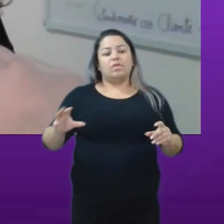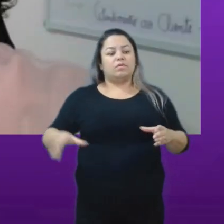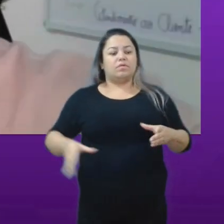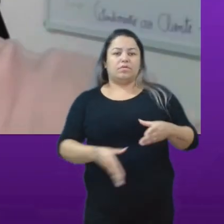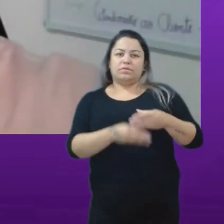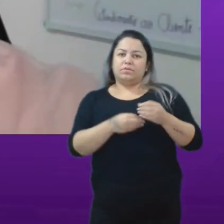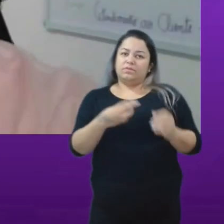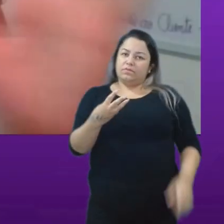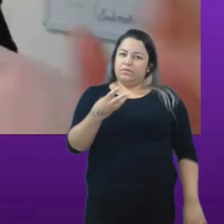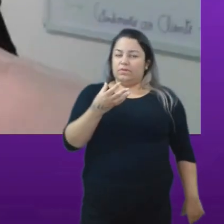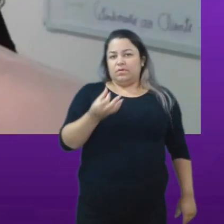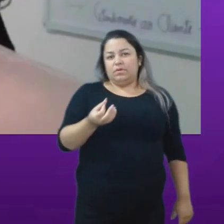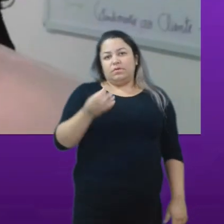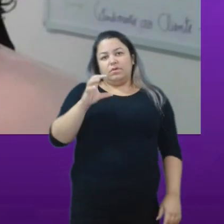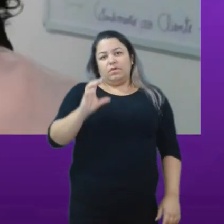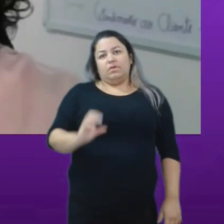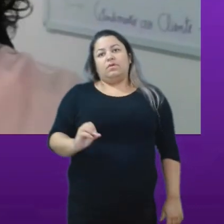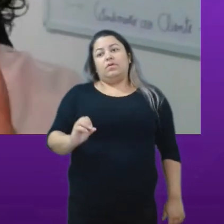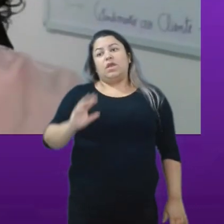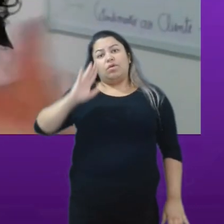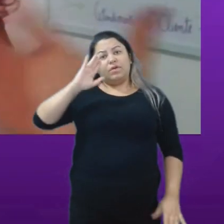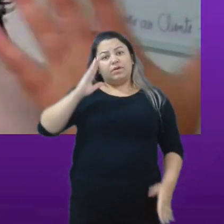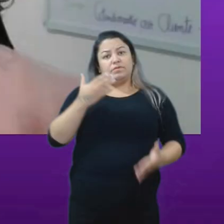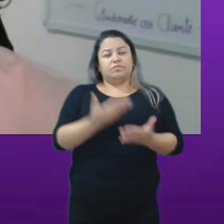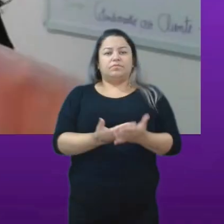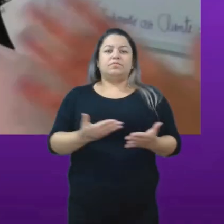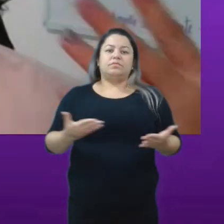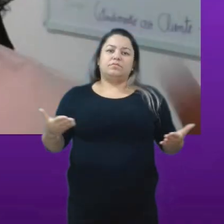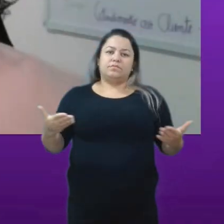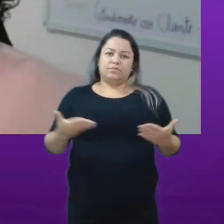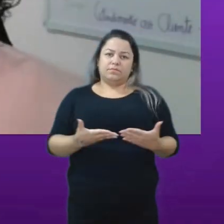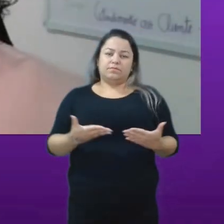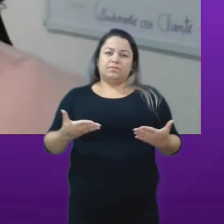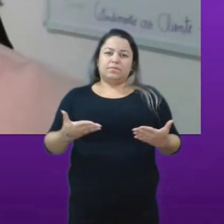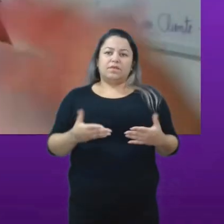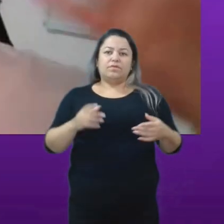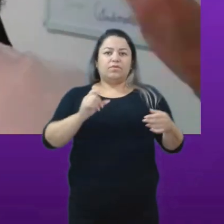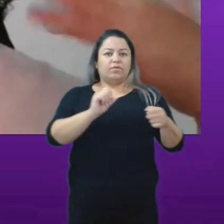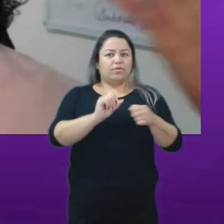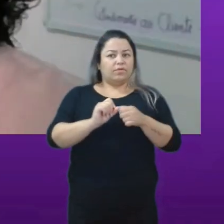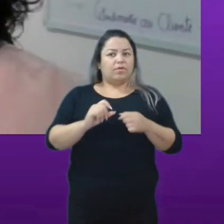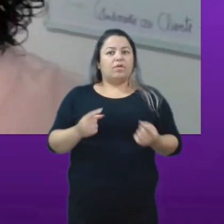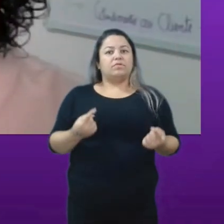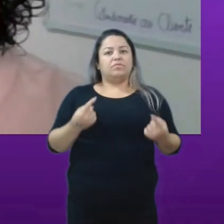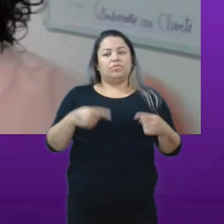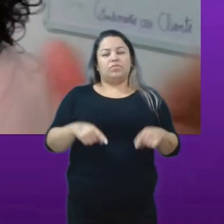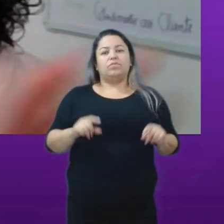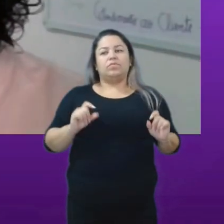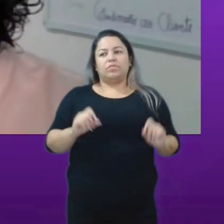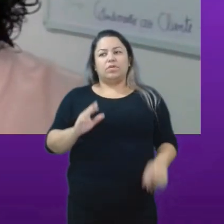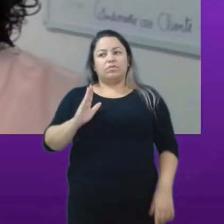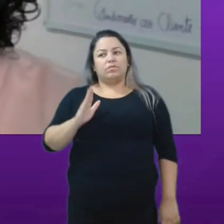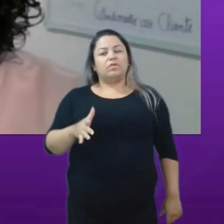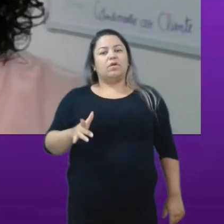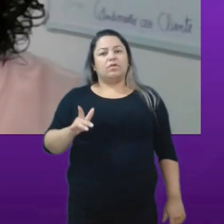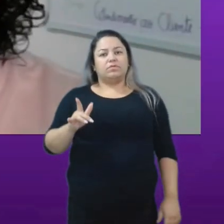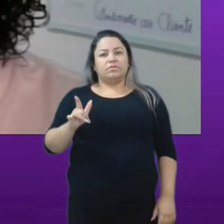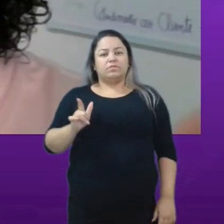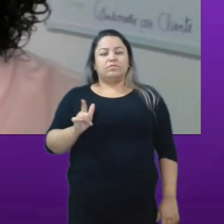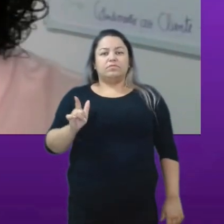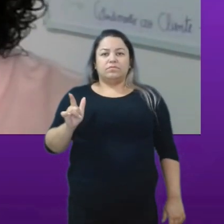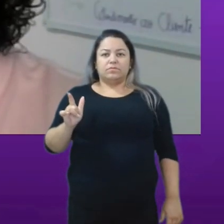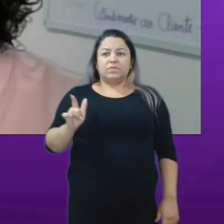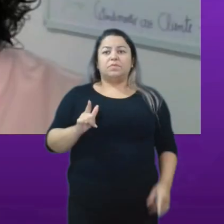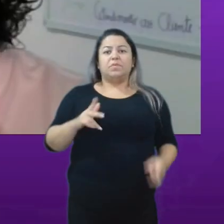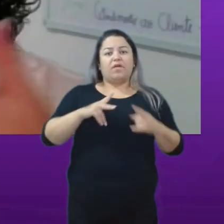360. Eu falei, não, eu acredito que hoje, para que a gente possa fazer e pensar política, os dados são a principal